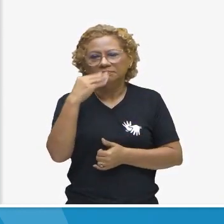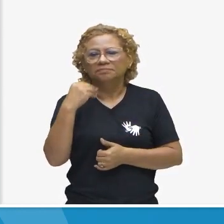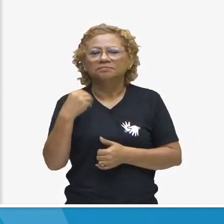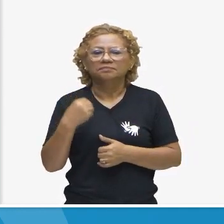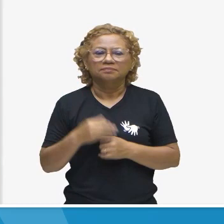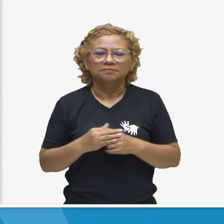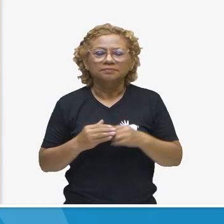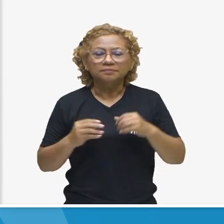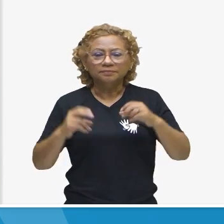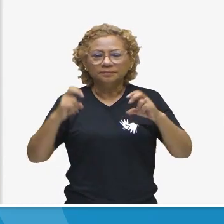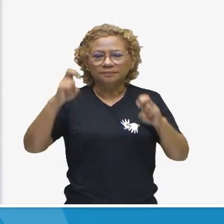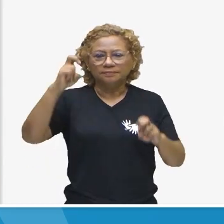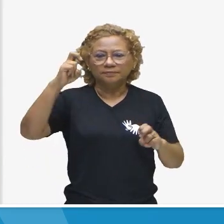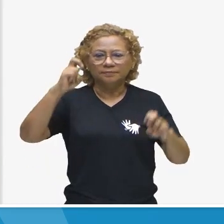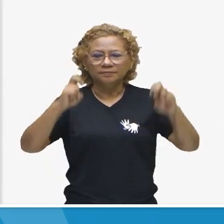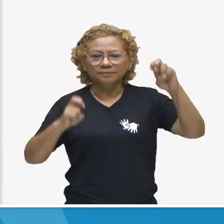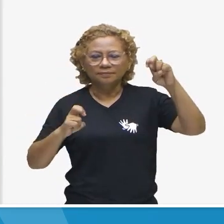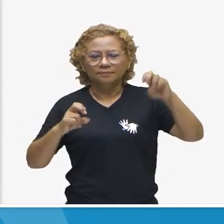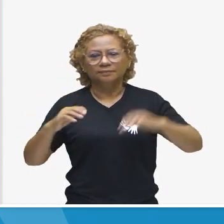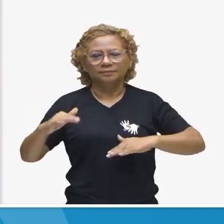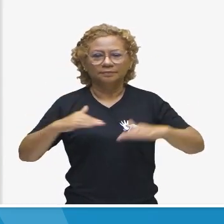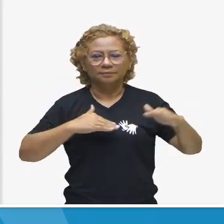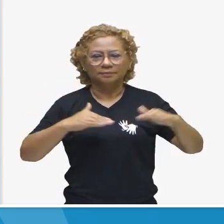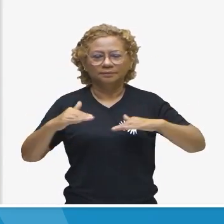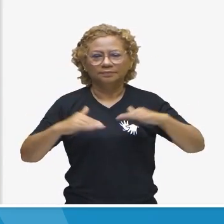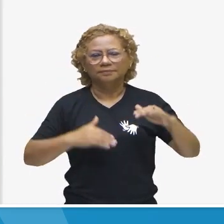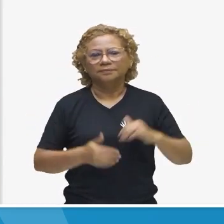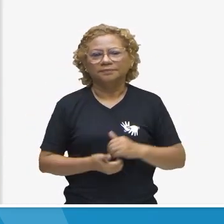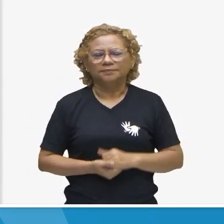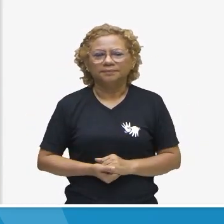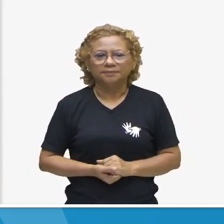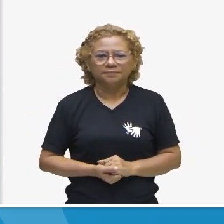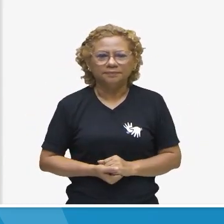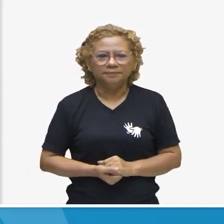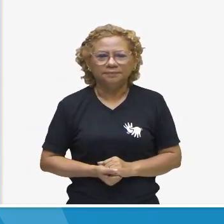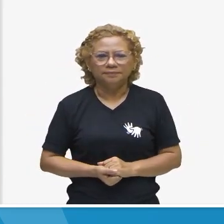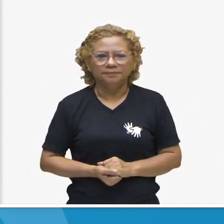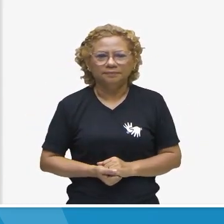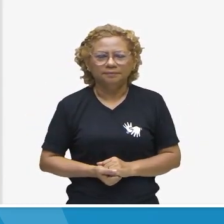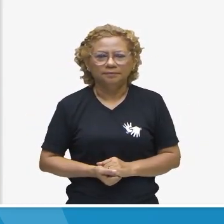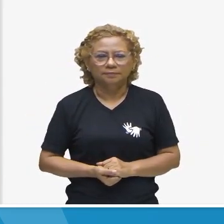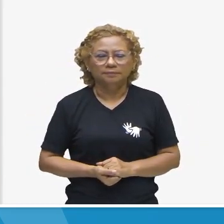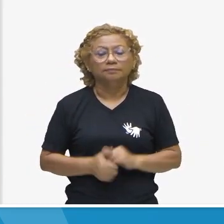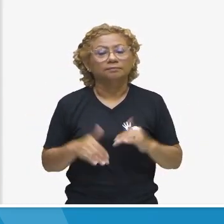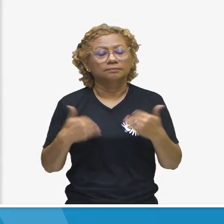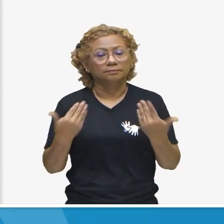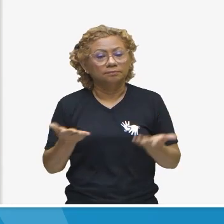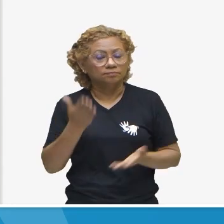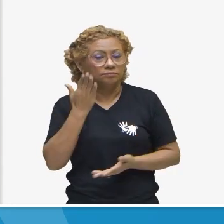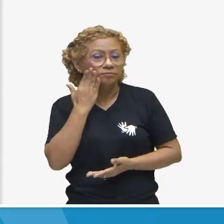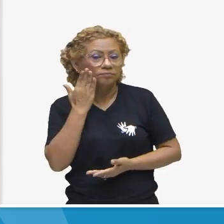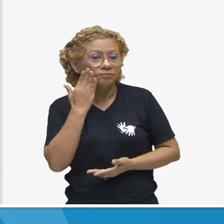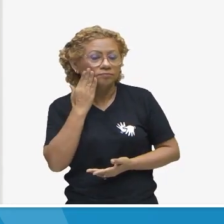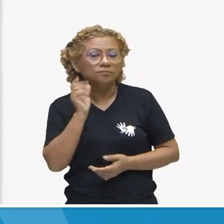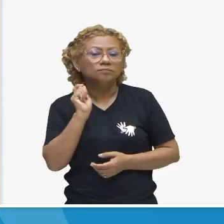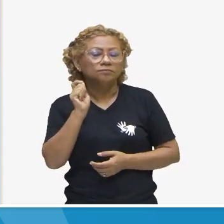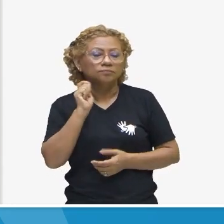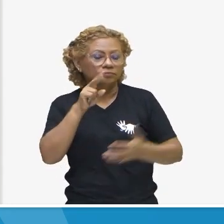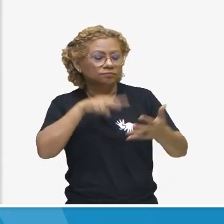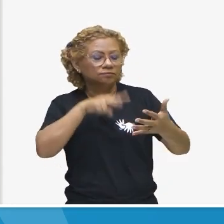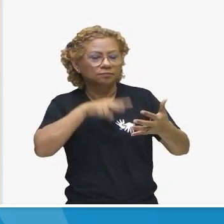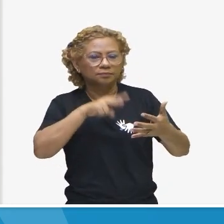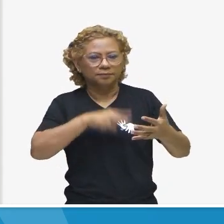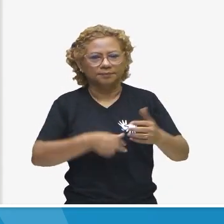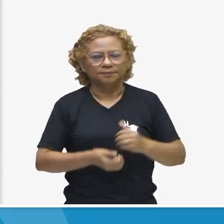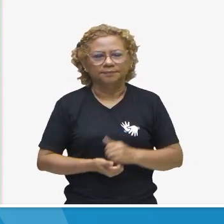ficam fazendo esse movimento, né? Uma sobe, a outra desce e assim por diante. Bom, vamos ver o que está sendo pedido na questão. Vamos